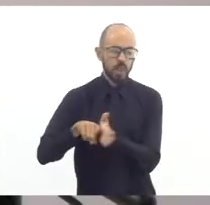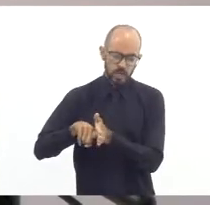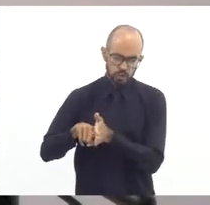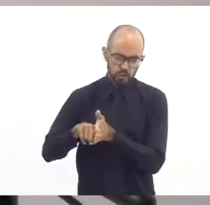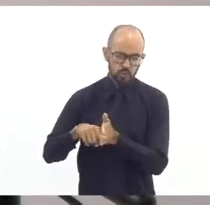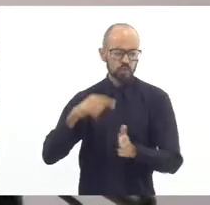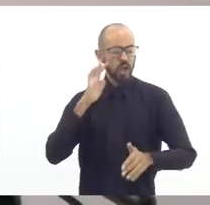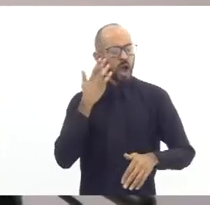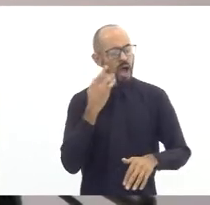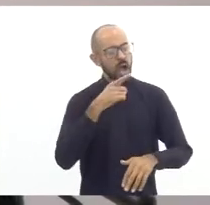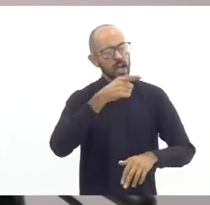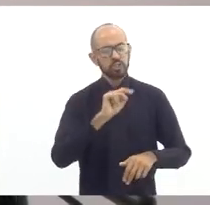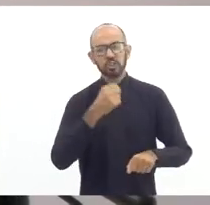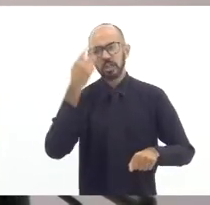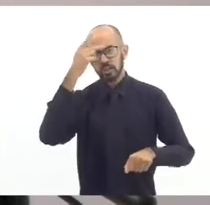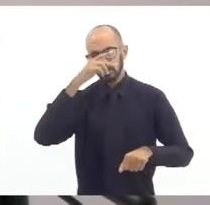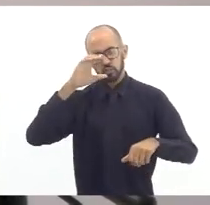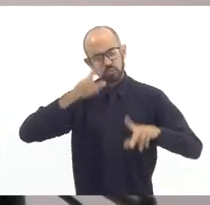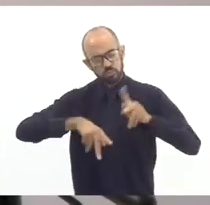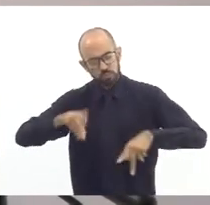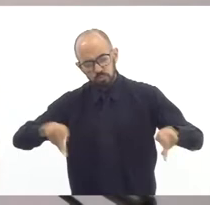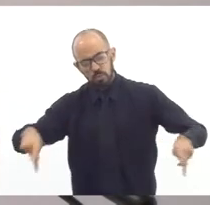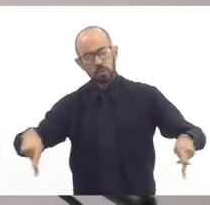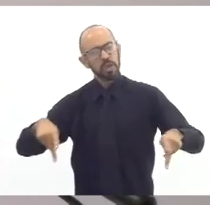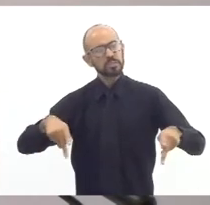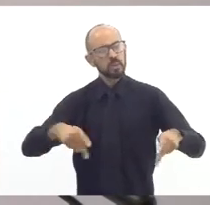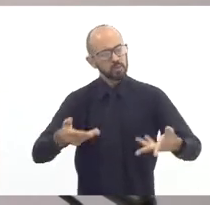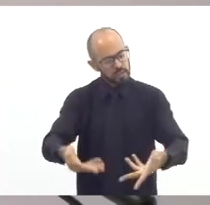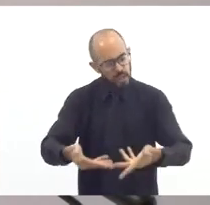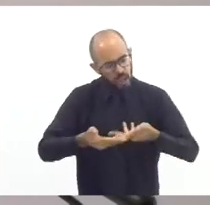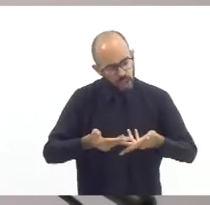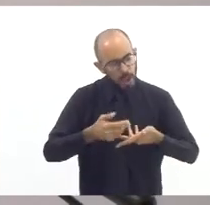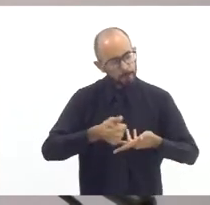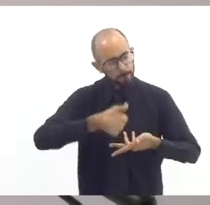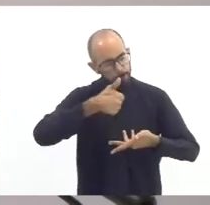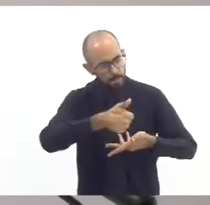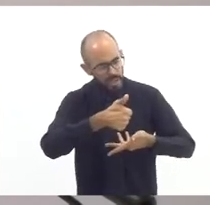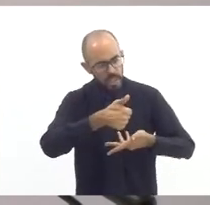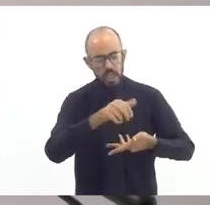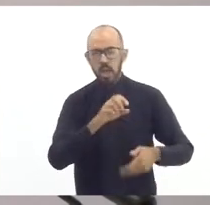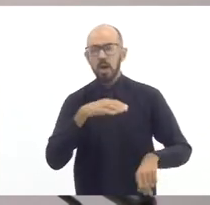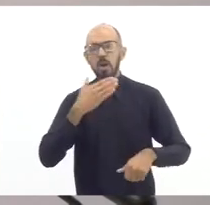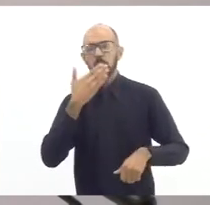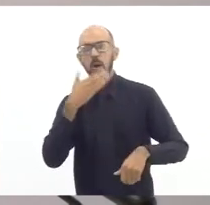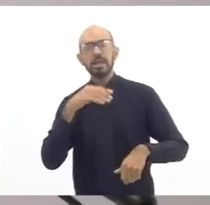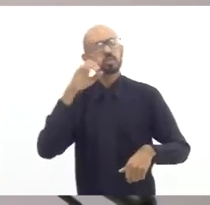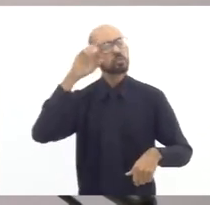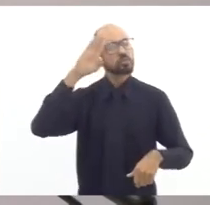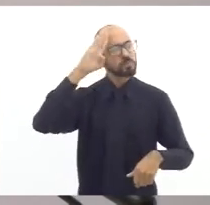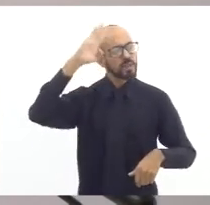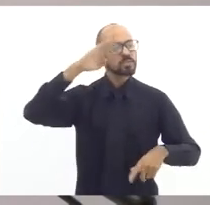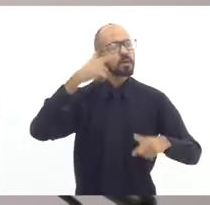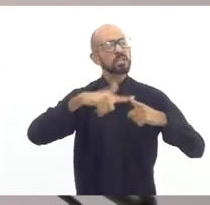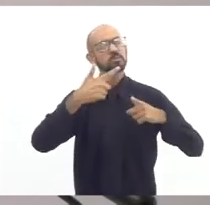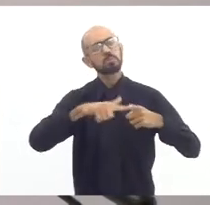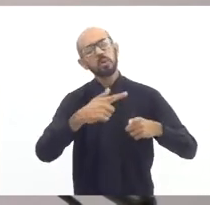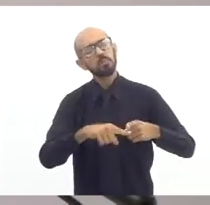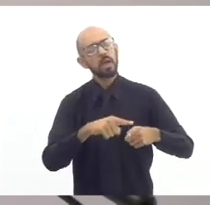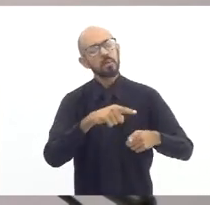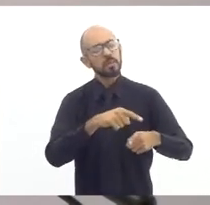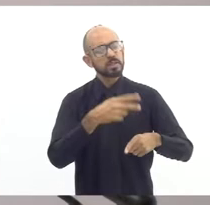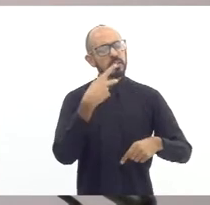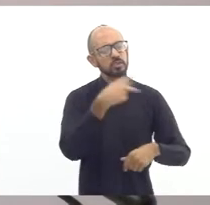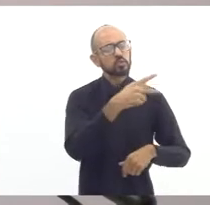sendo atendidos de maneira adequada? E quais são os principais problemas, do ponto de vista